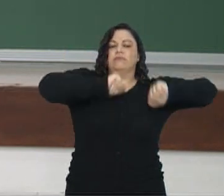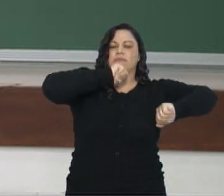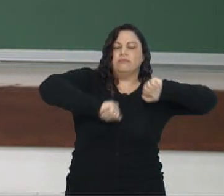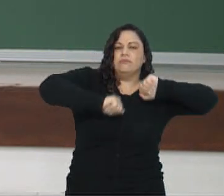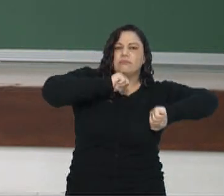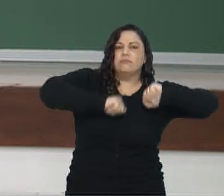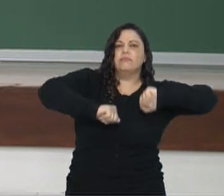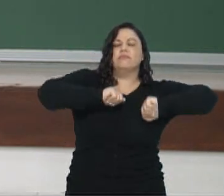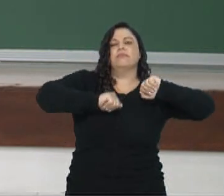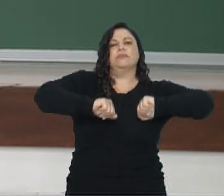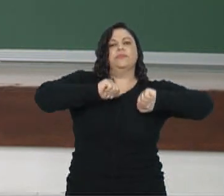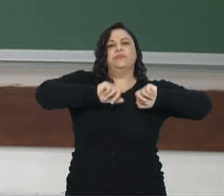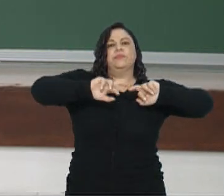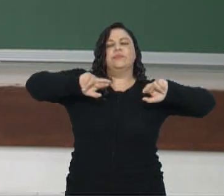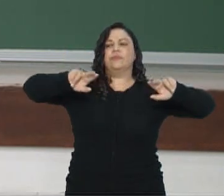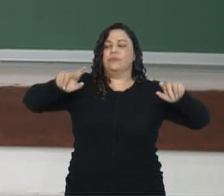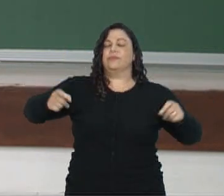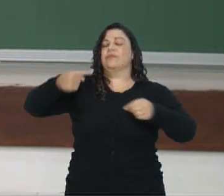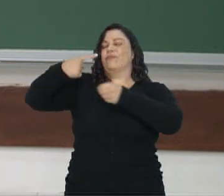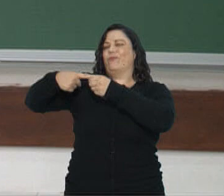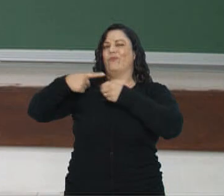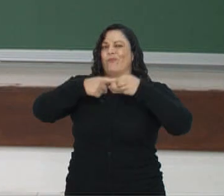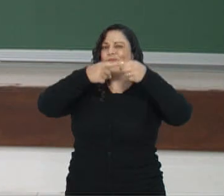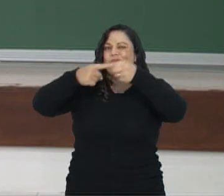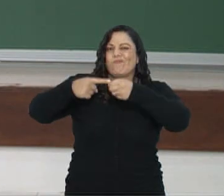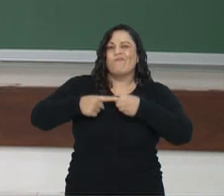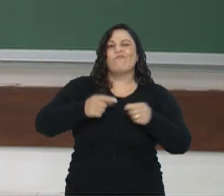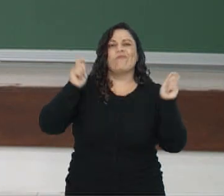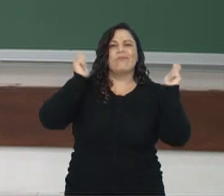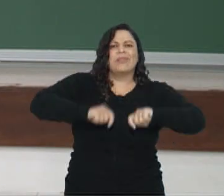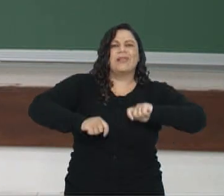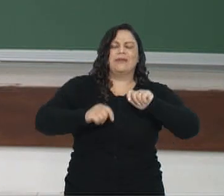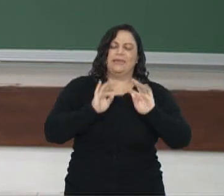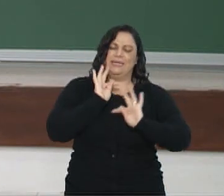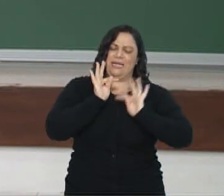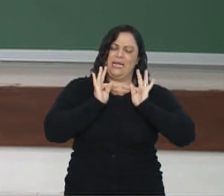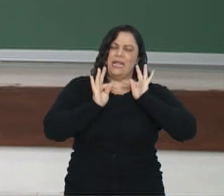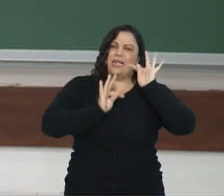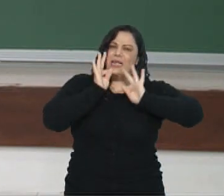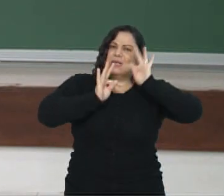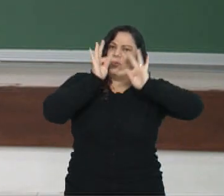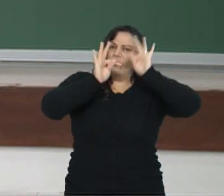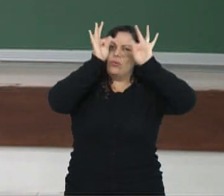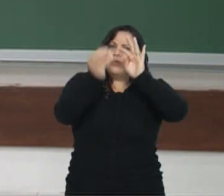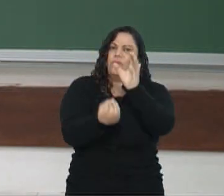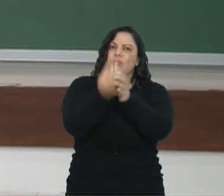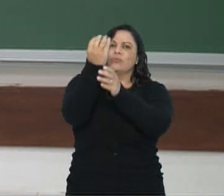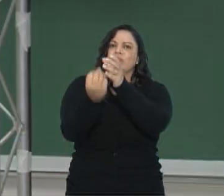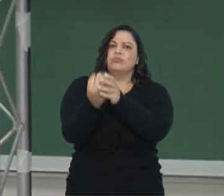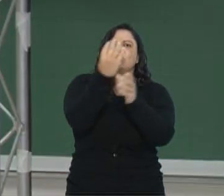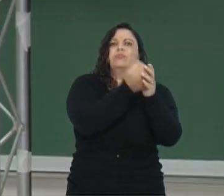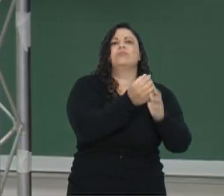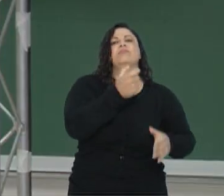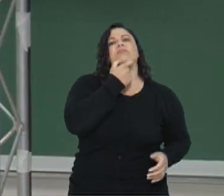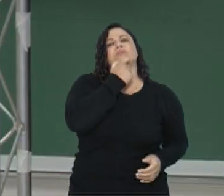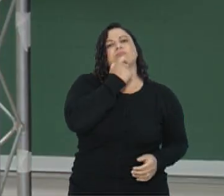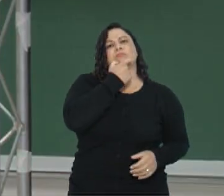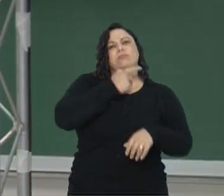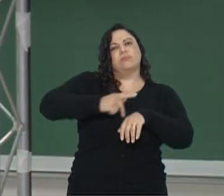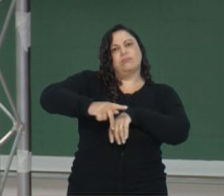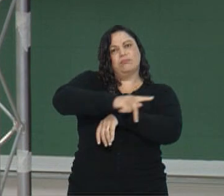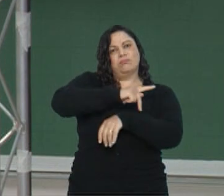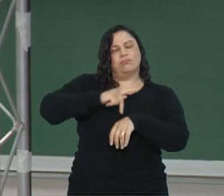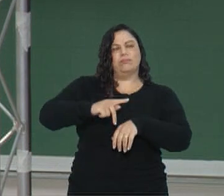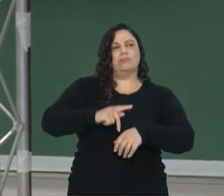e tecnológica que estava começando a florir na Inglaterra. Primeira coisa que nós vamos falar é do